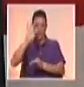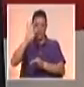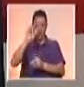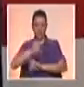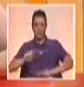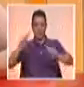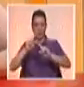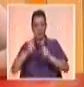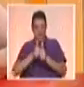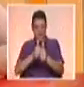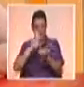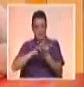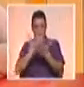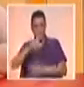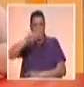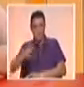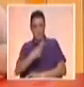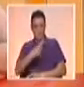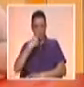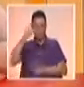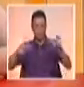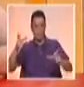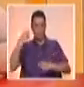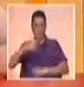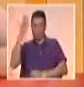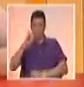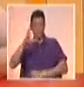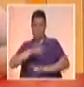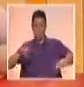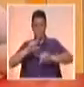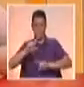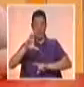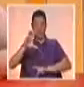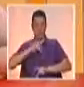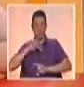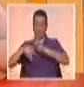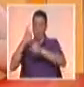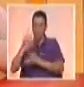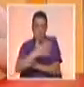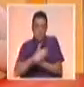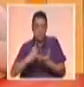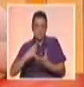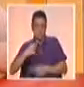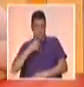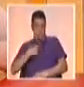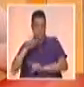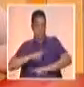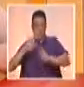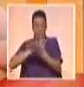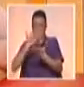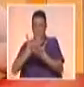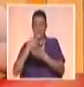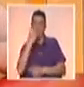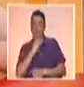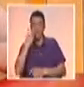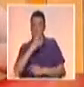ou não acompanhado do intérprete. Não é? Um cidadão tem direito a não querer e pode, enfim, servir-se todos os recursos que ele entenda que lhe são suficientes, como a leitura